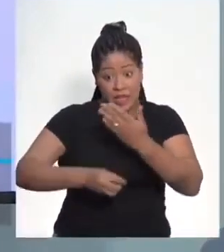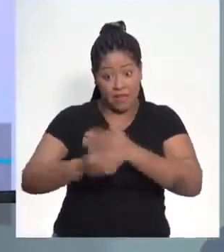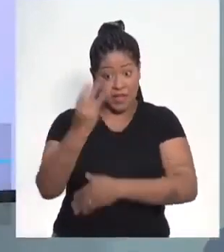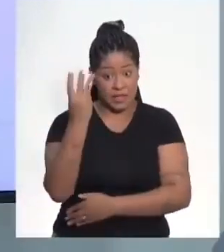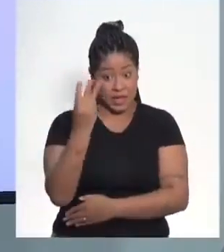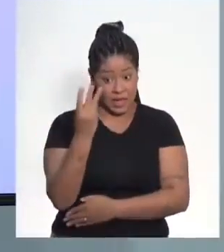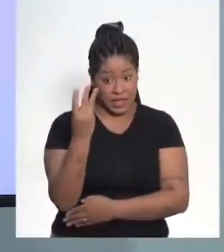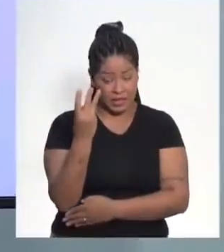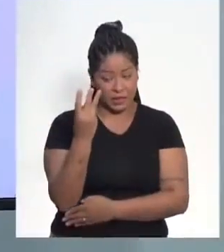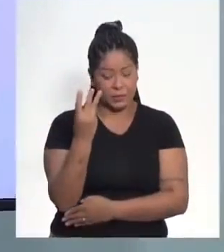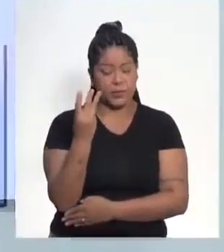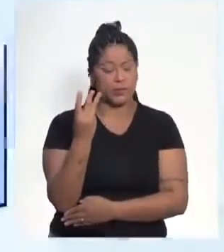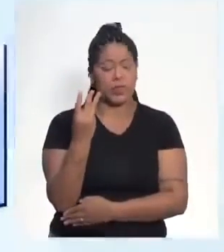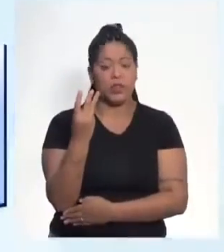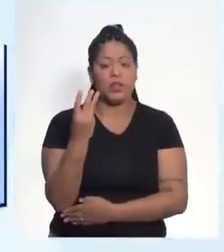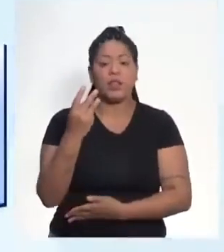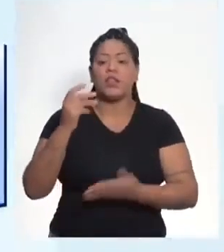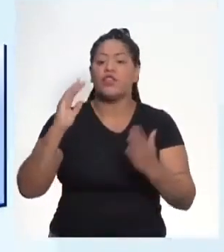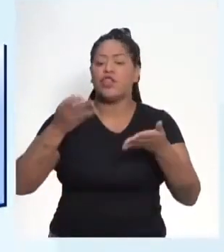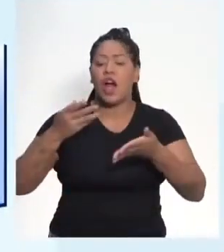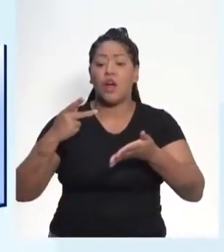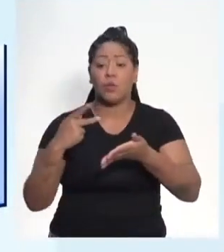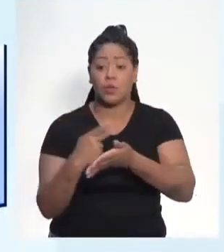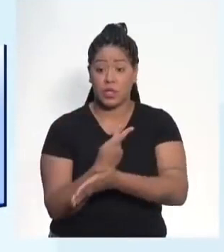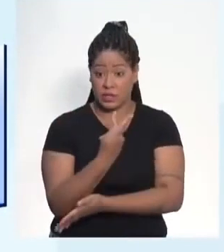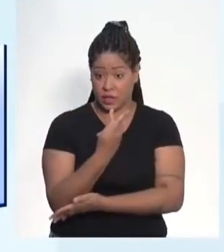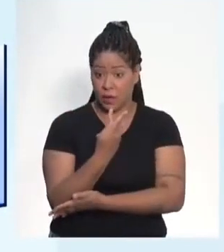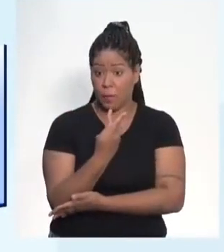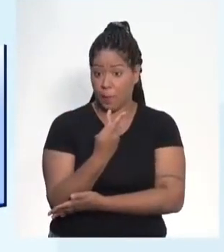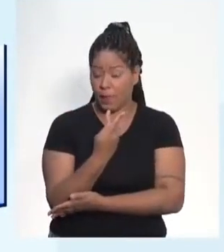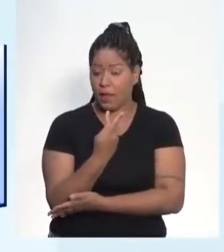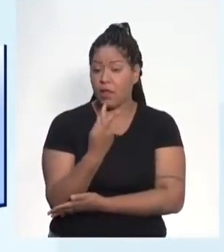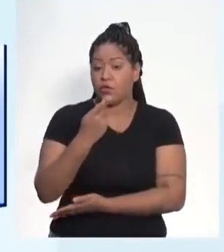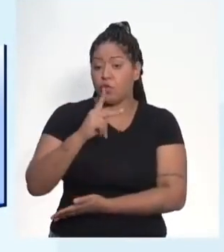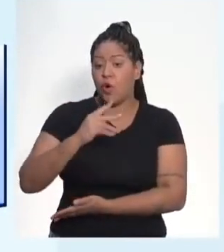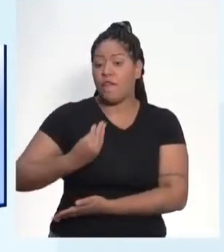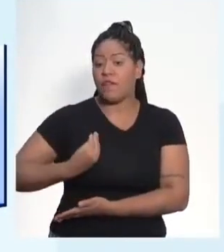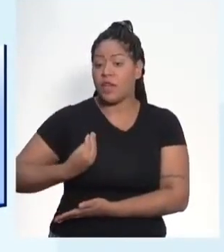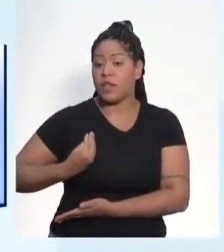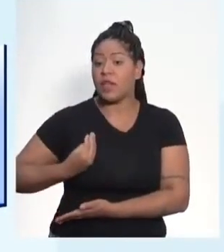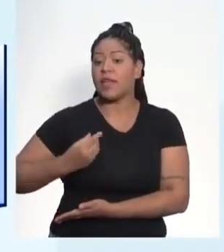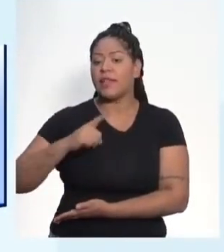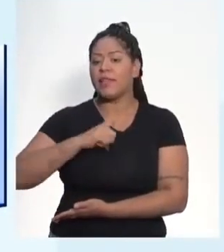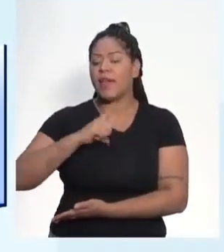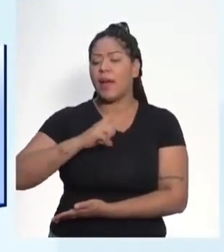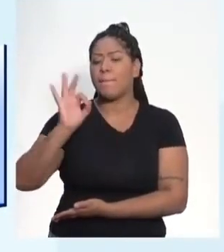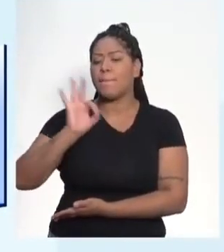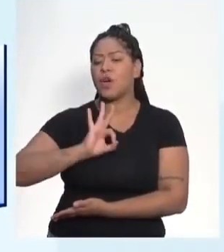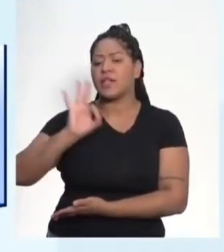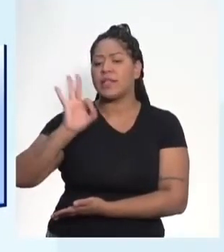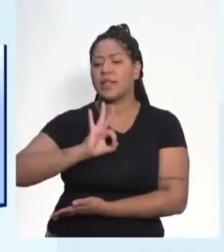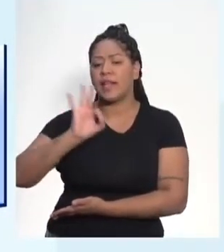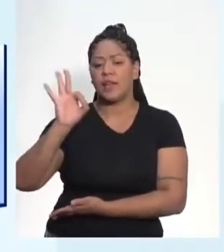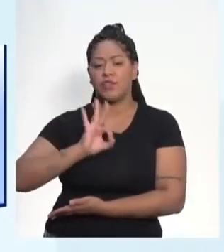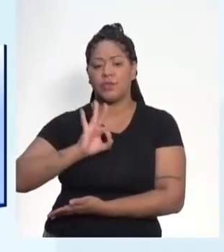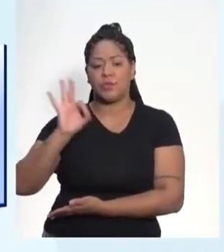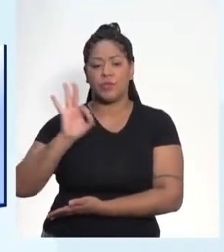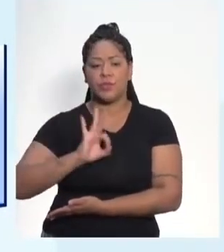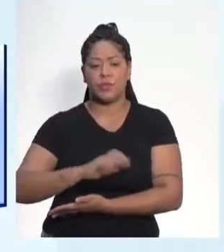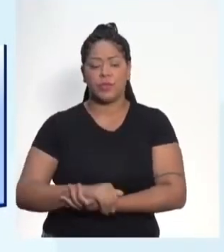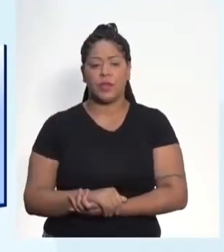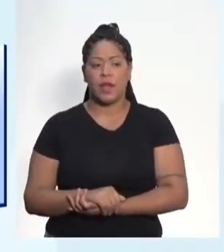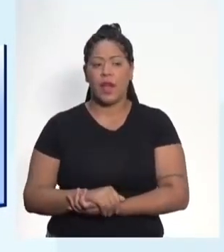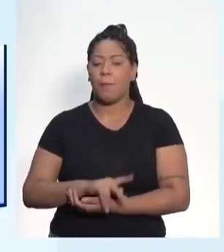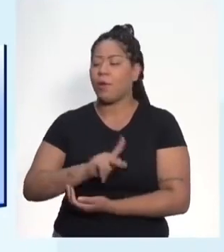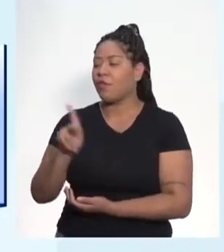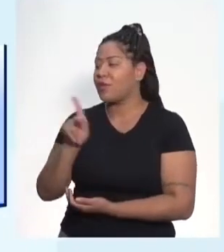cotidianas ou alguma frase que sugira a utilização de porcentagem, tá? A professora Alessandra, não